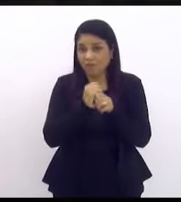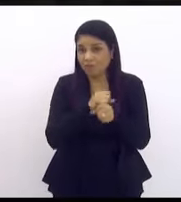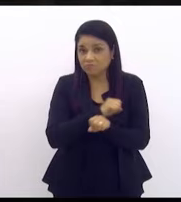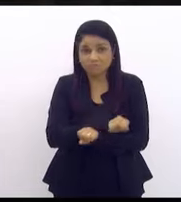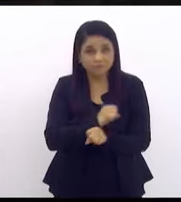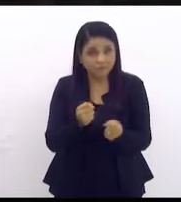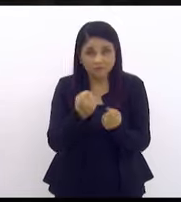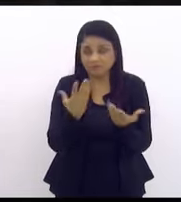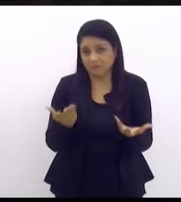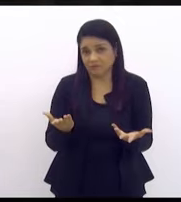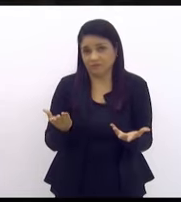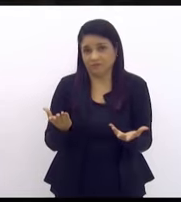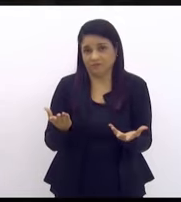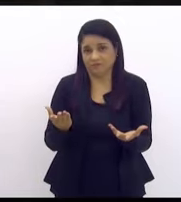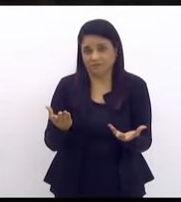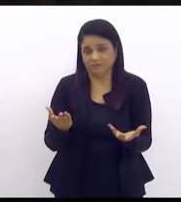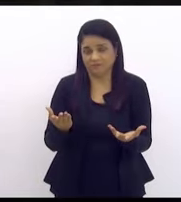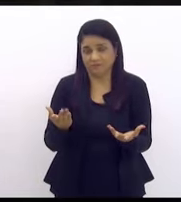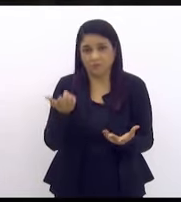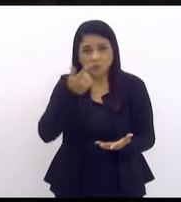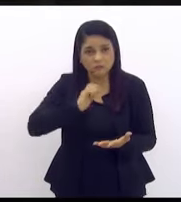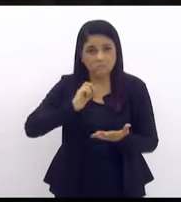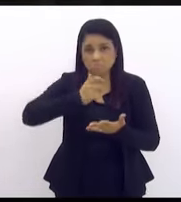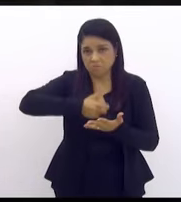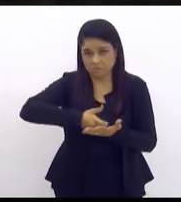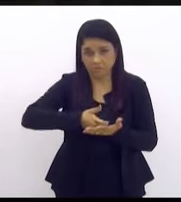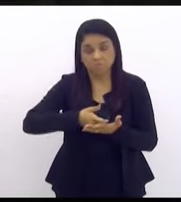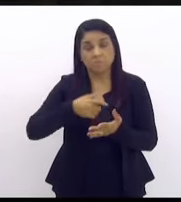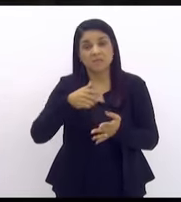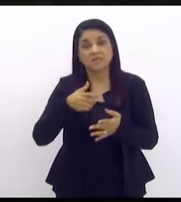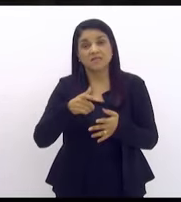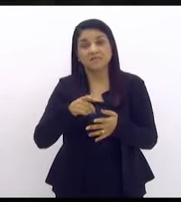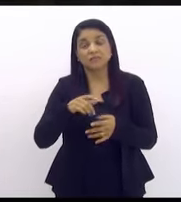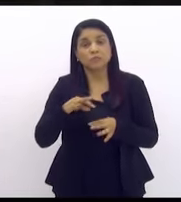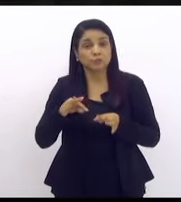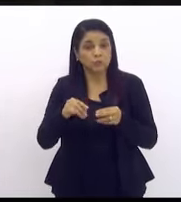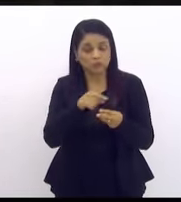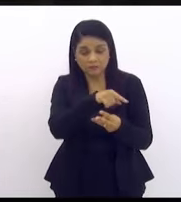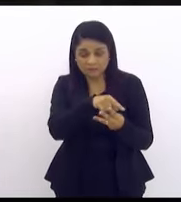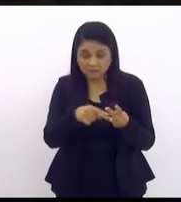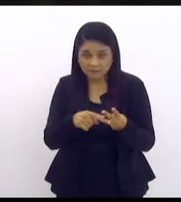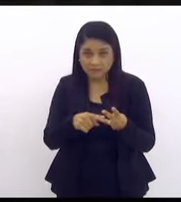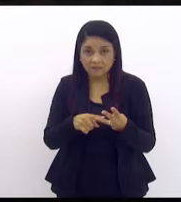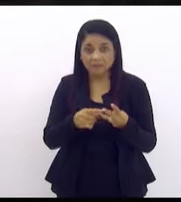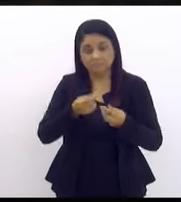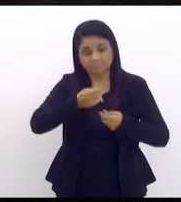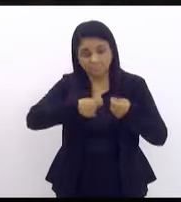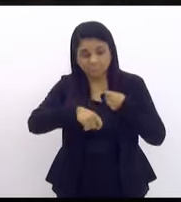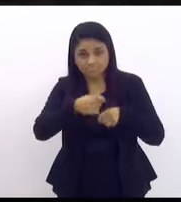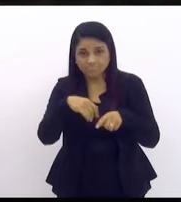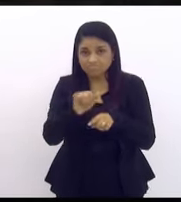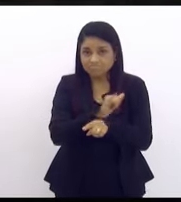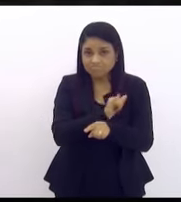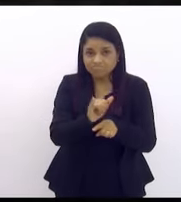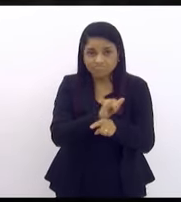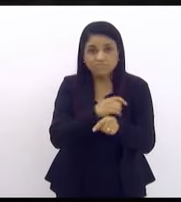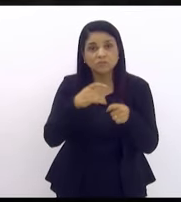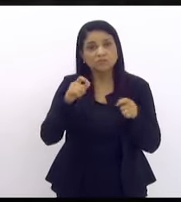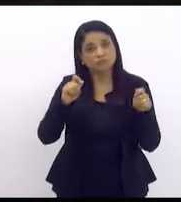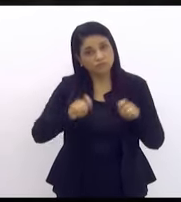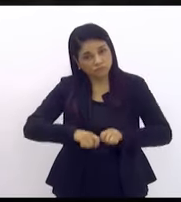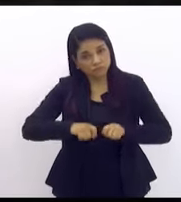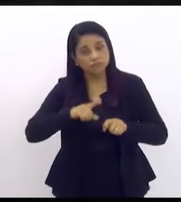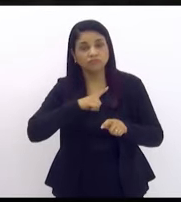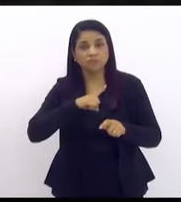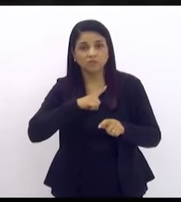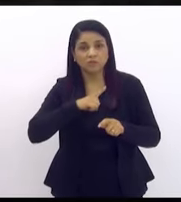fechar, porque todos esses mecanismos orçamentários e financeiros do Estado tinham que ter uma previsão,